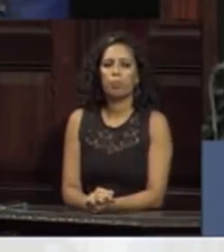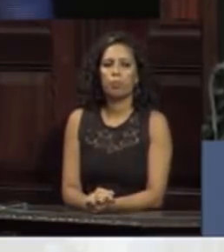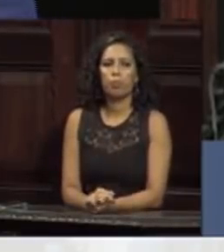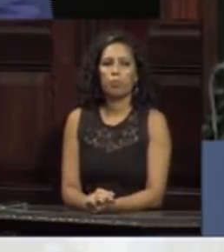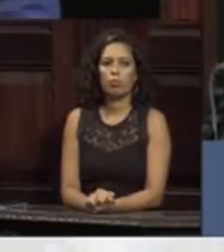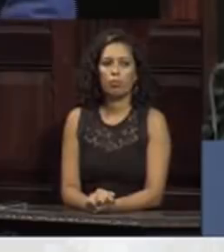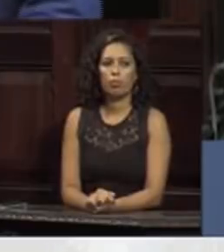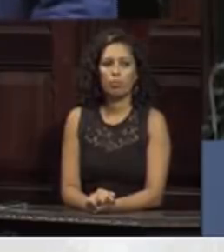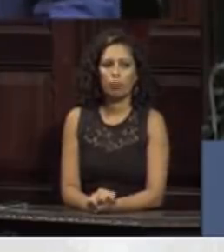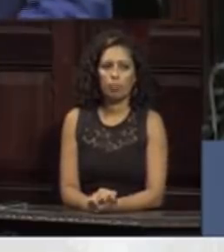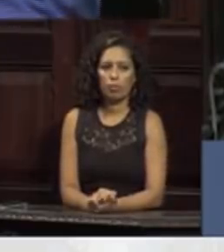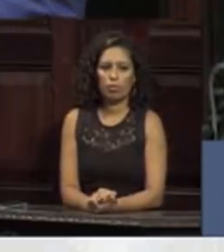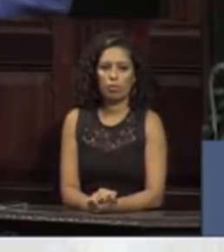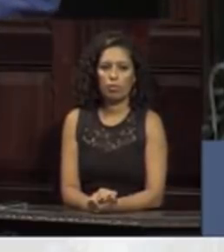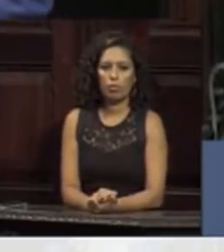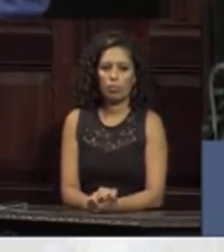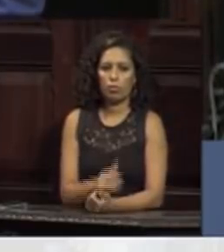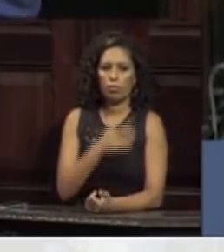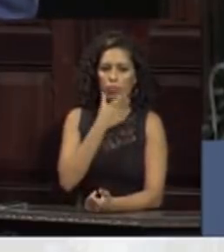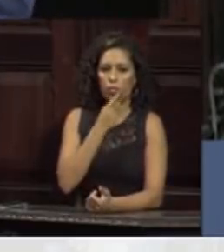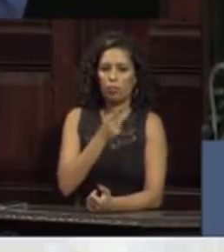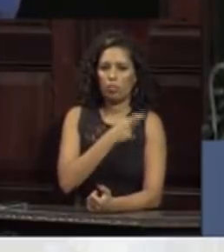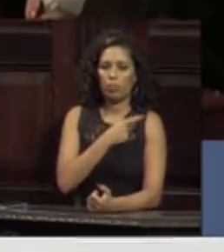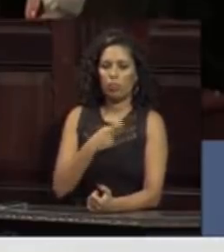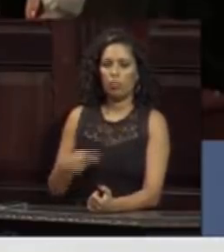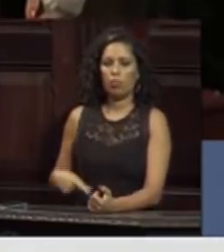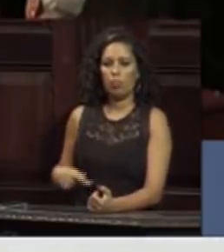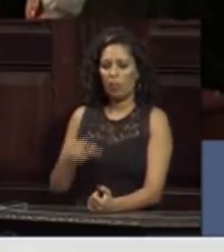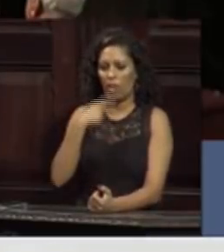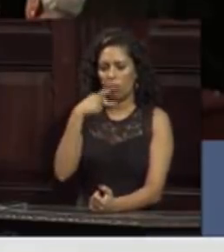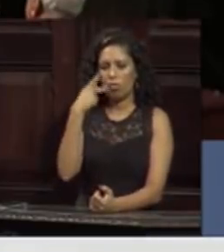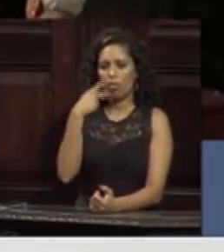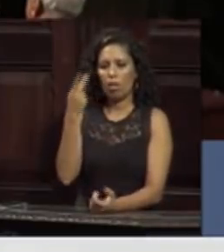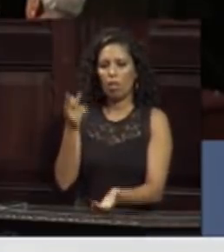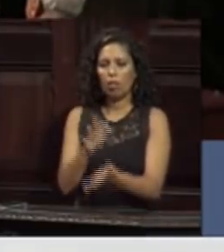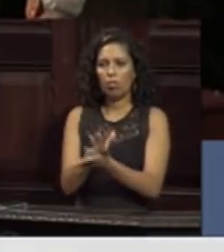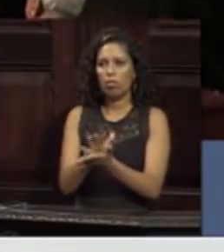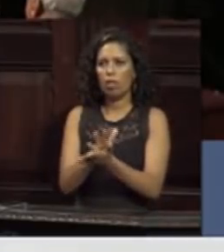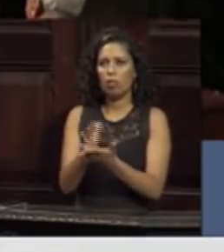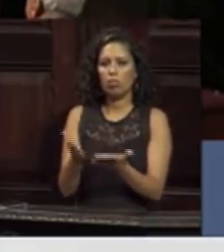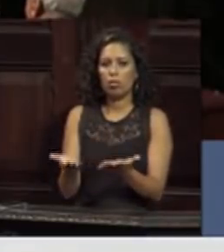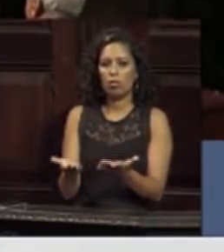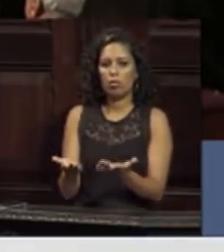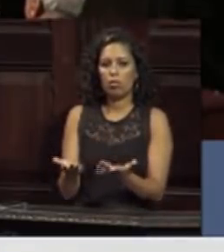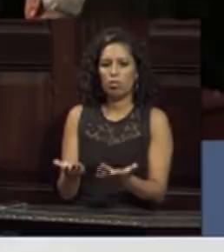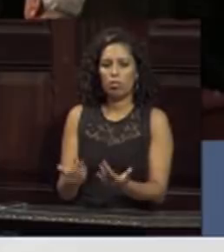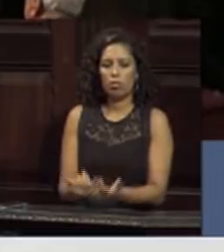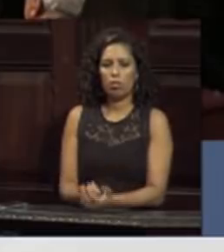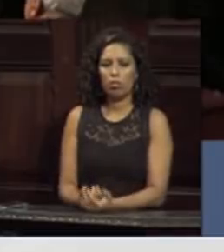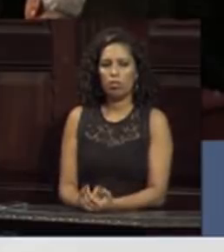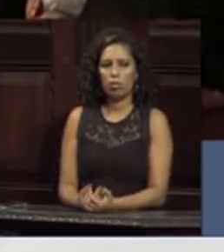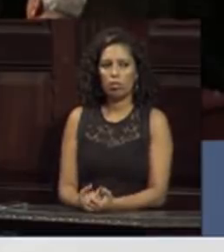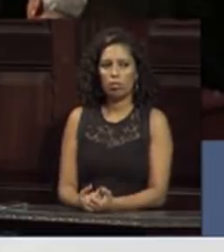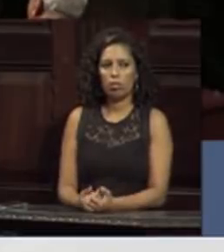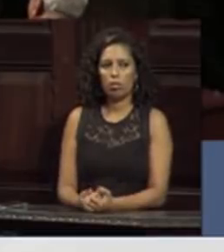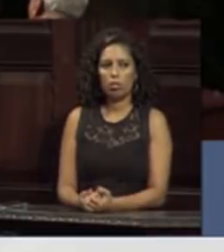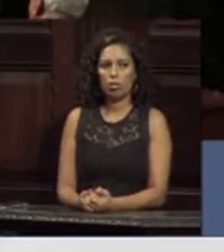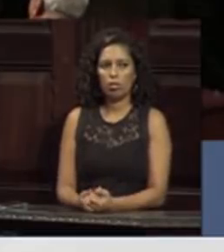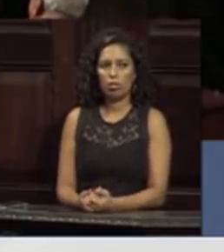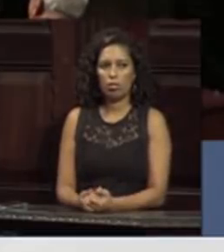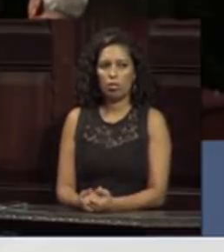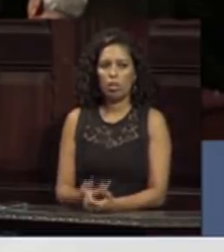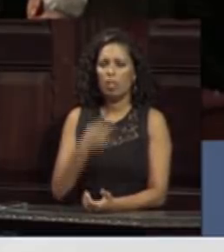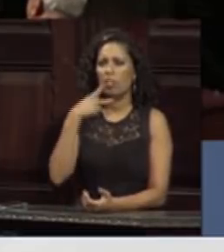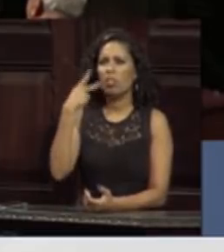Verificação, senhor presidente. Senhor presidente, nem pediram verificação. Para encaminhar. Abriu para verificação. Não. Agora ele pediu. Você vai fazer, ele tinha falado para